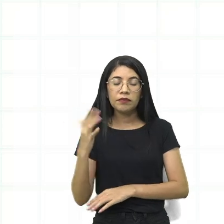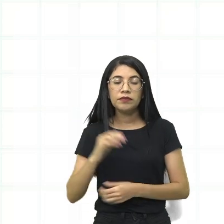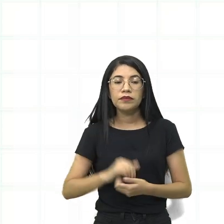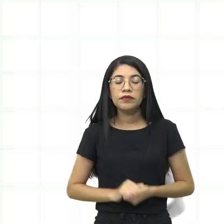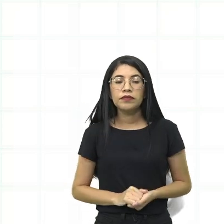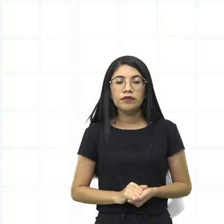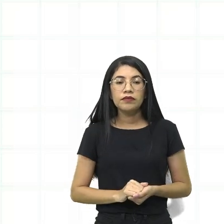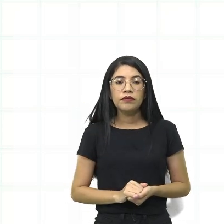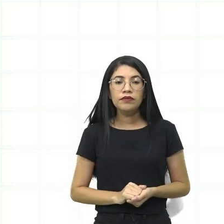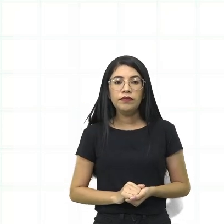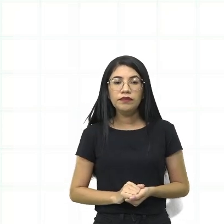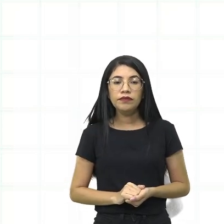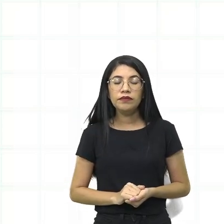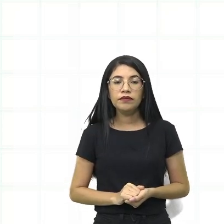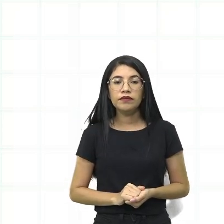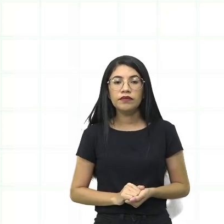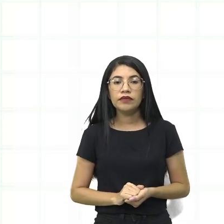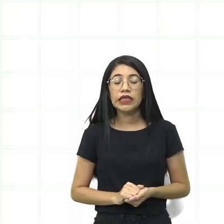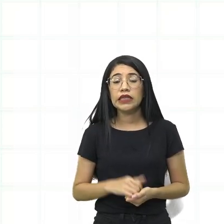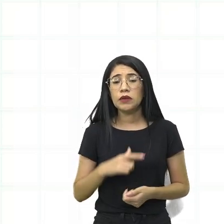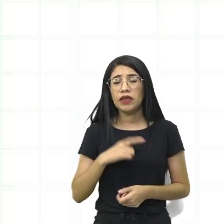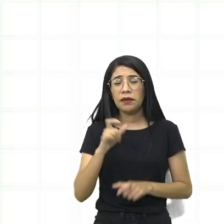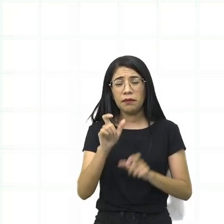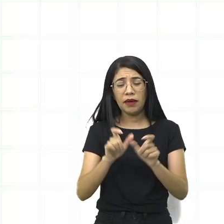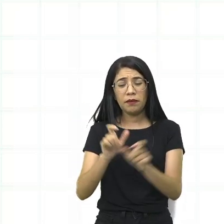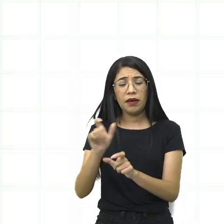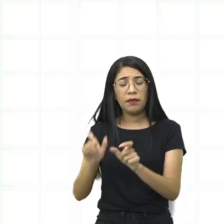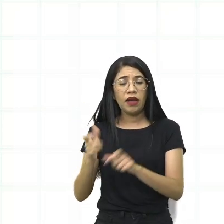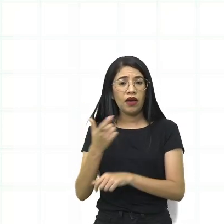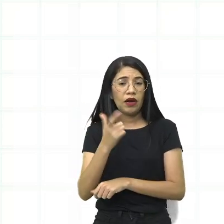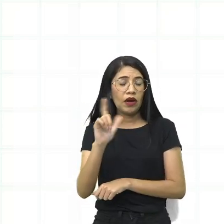também. Né? Então, eu tenho outros